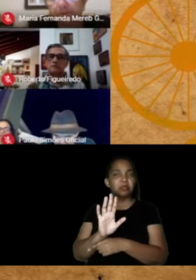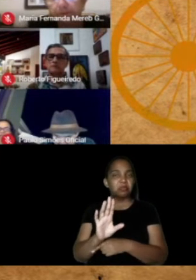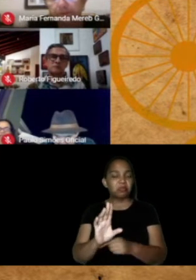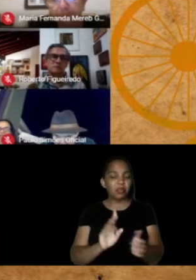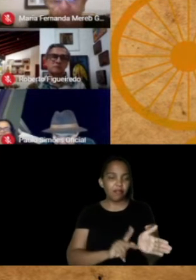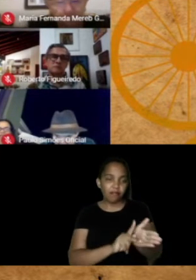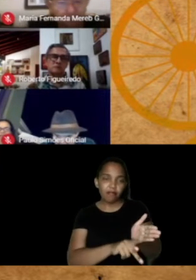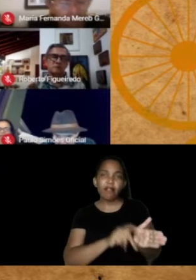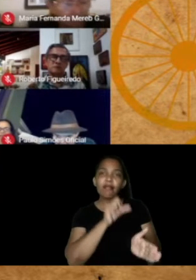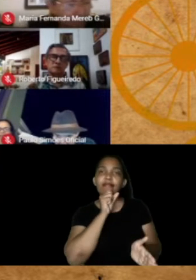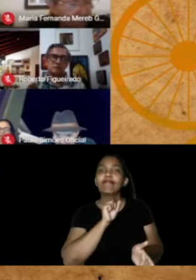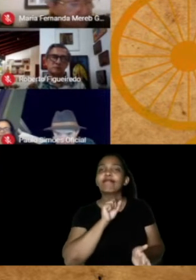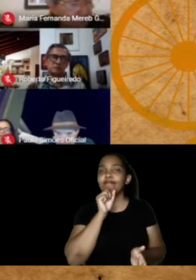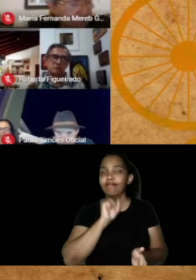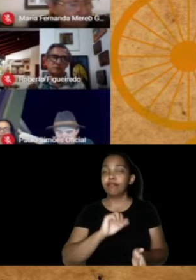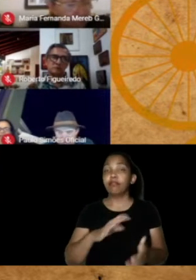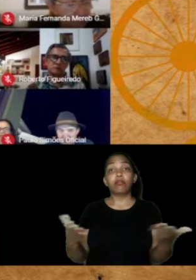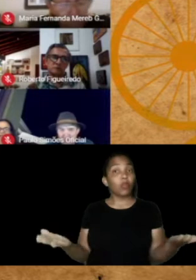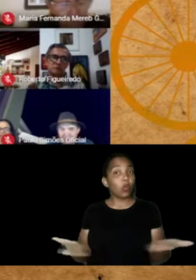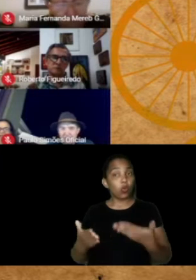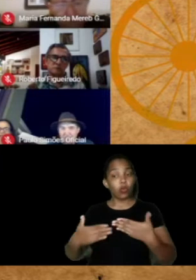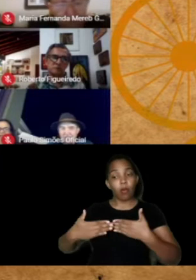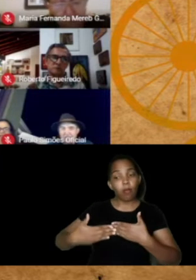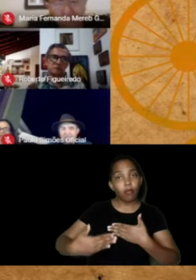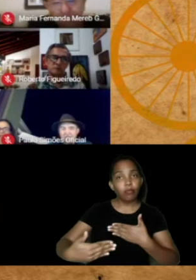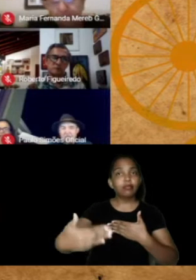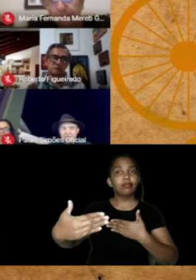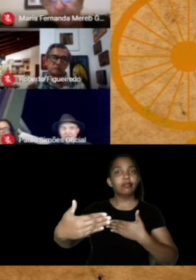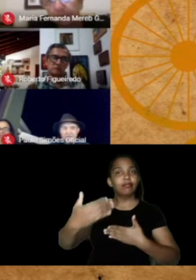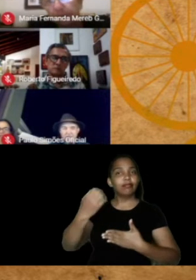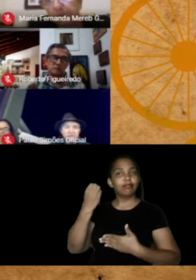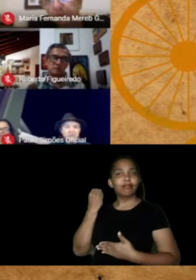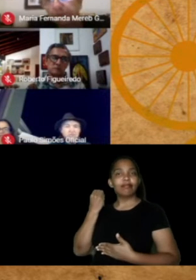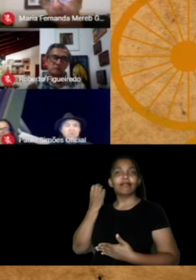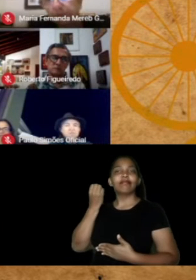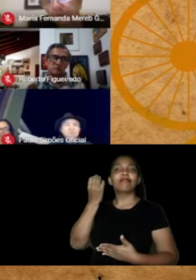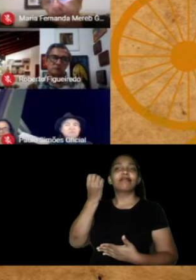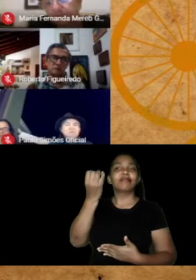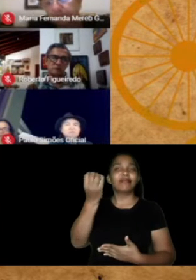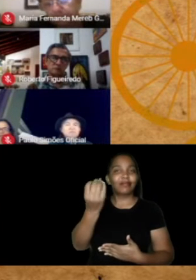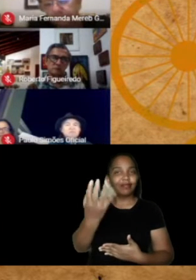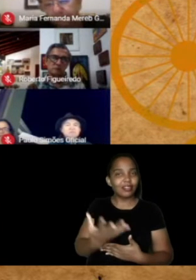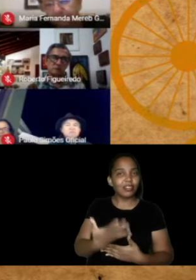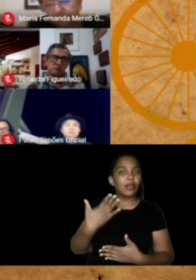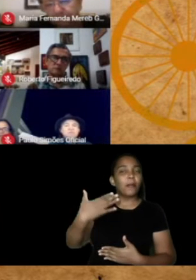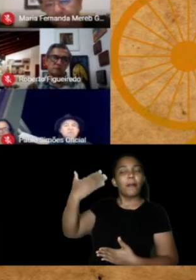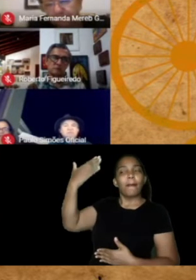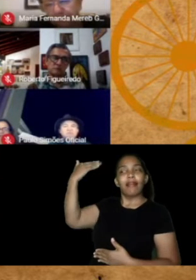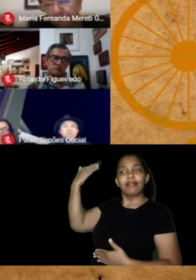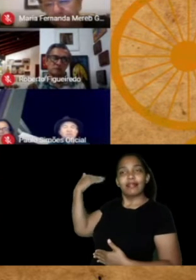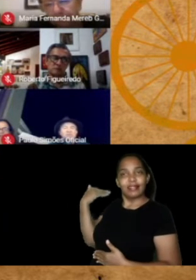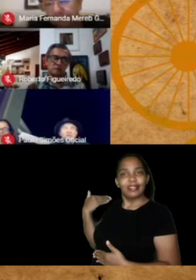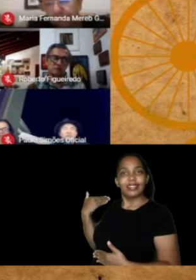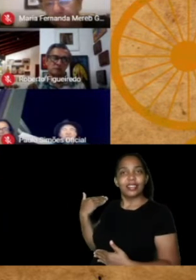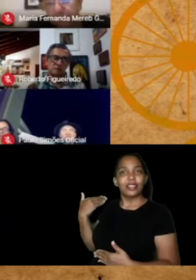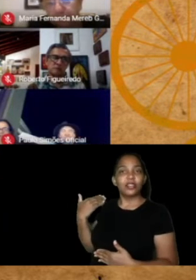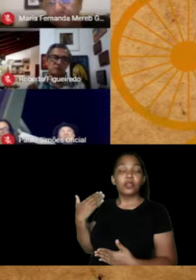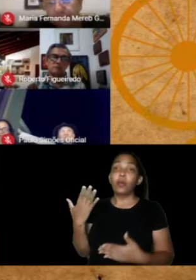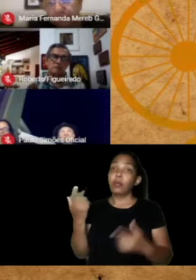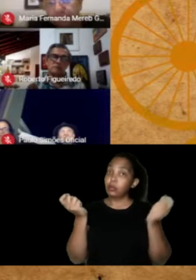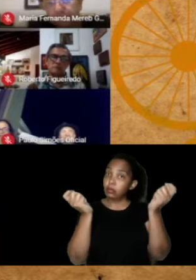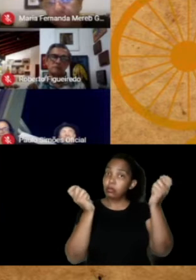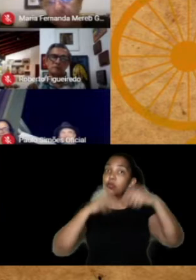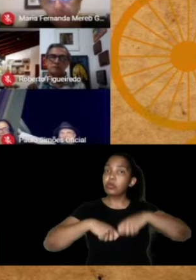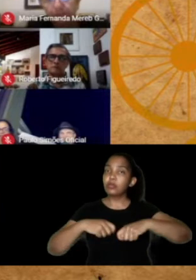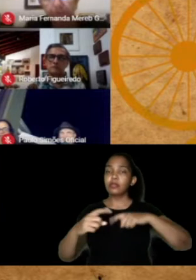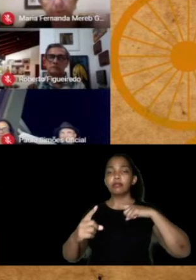Hoje, daremos continuidade à viagem pelos trilhos do passado, do presente, para que possamos discutir